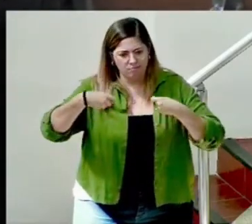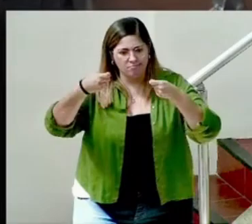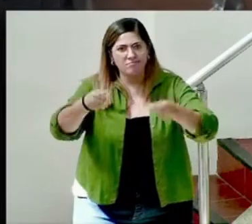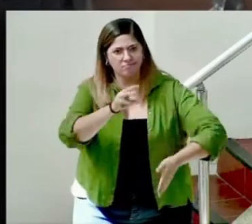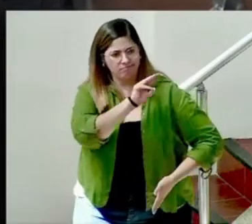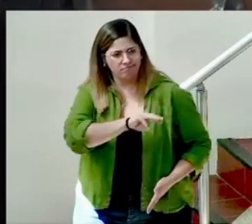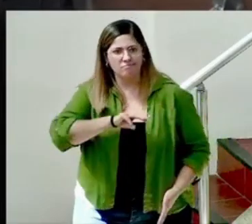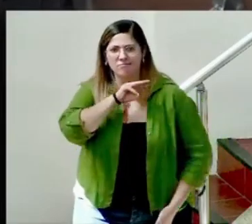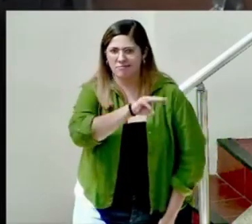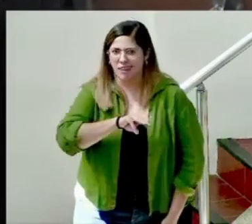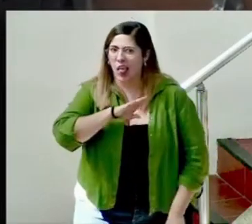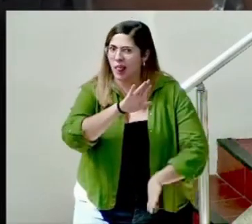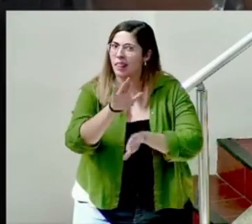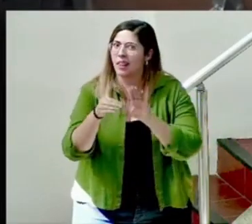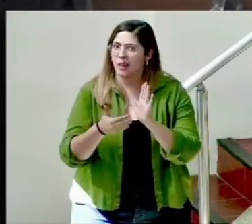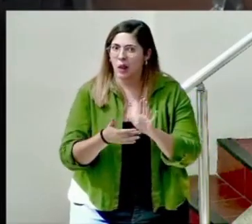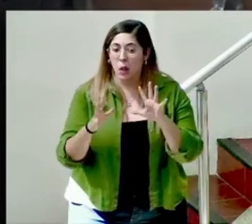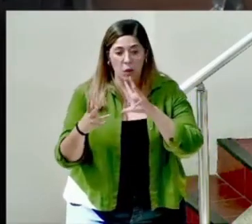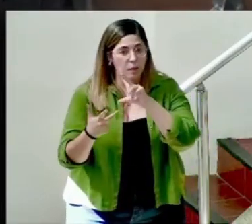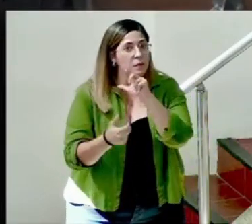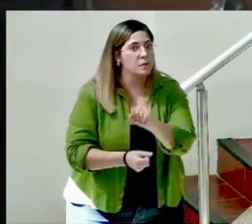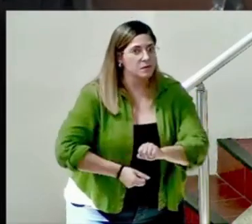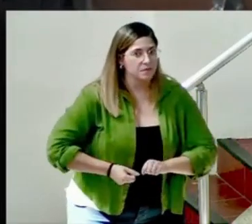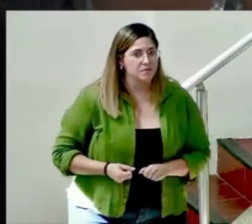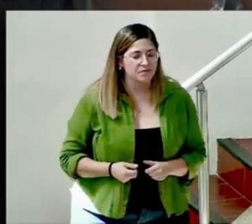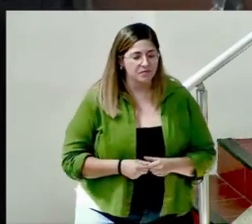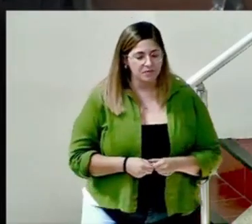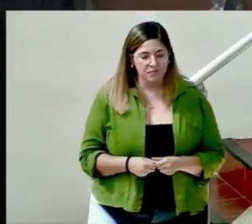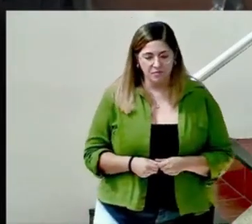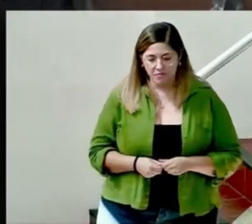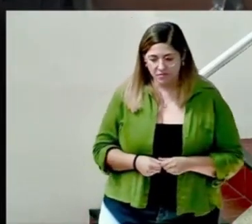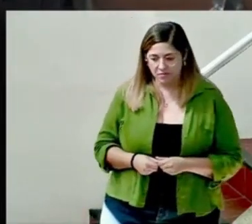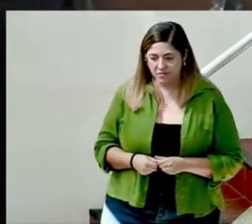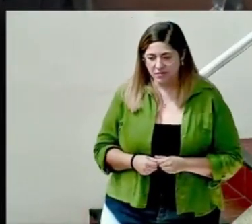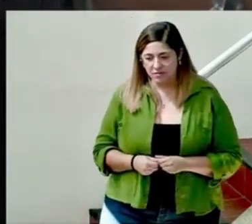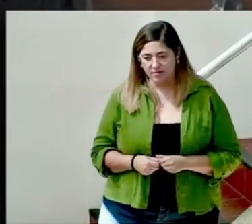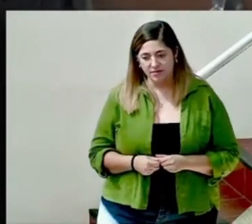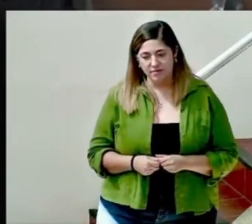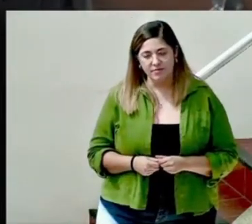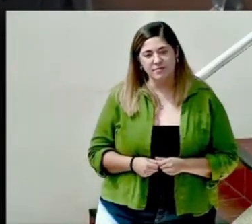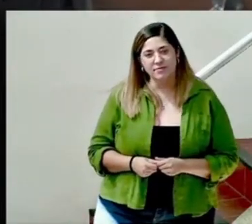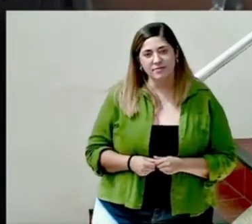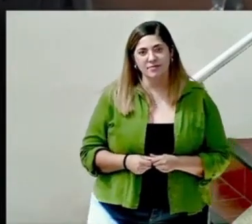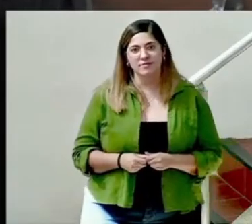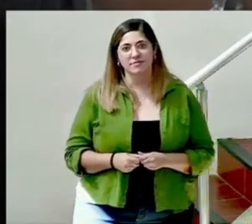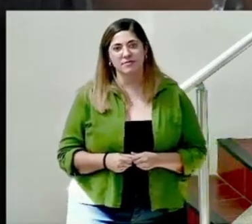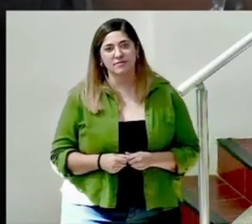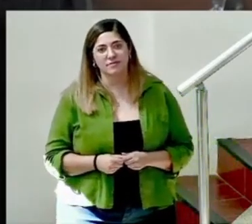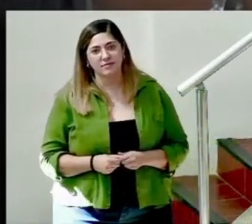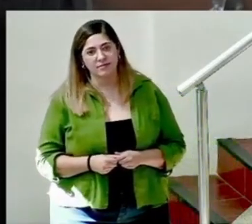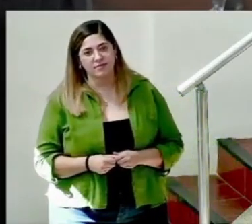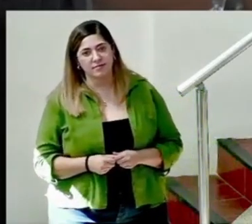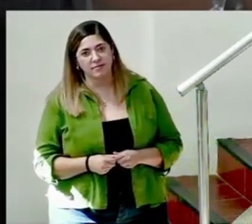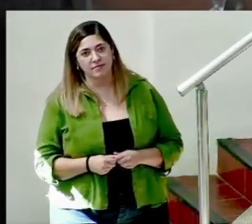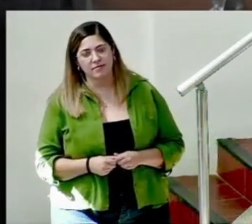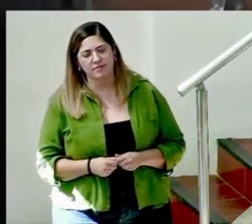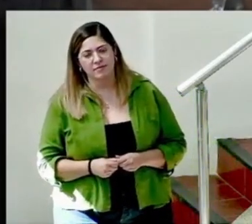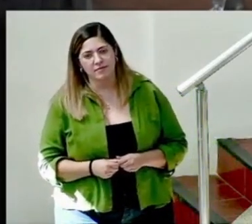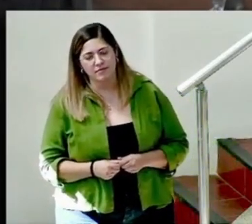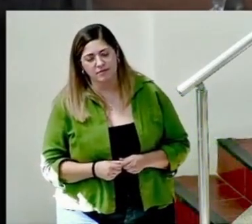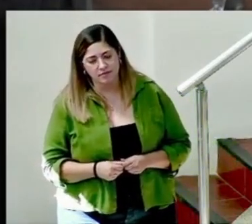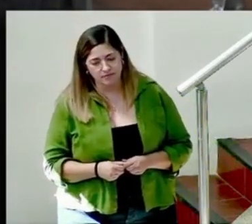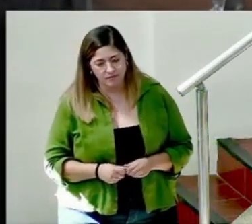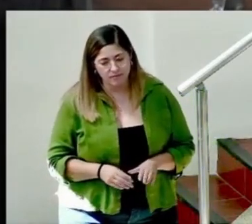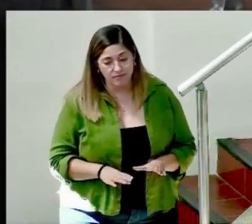missionária absolutamente no mundo inteiro. No mundo inteiro. Os olhos maus